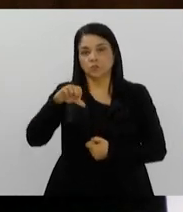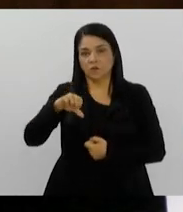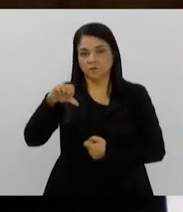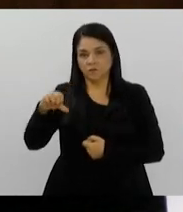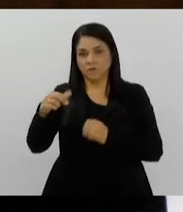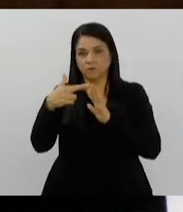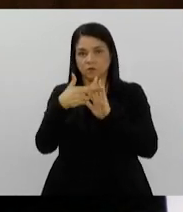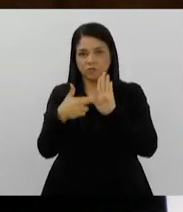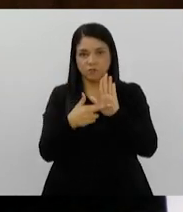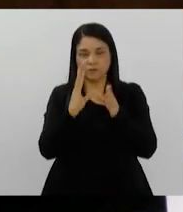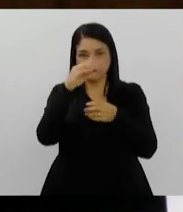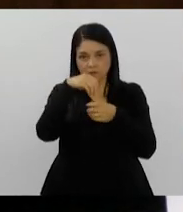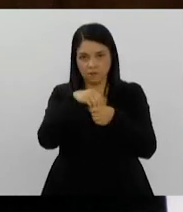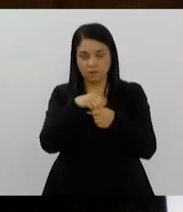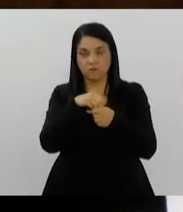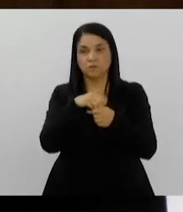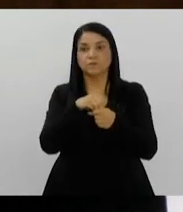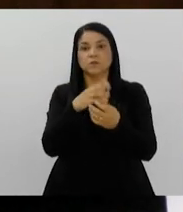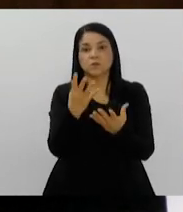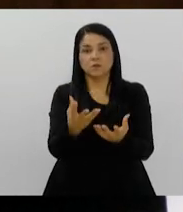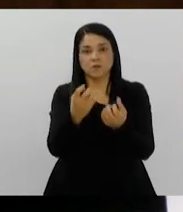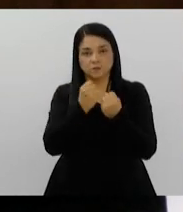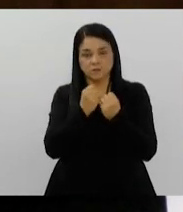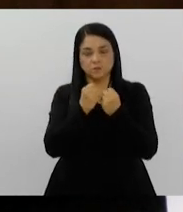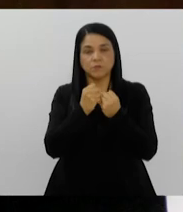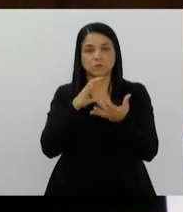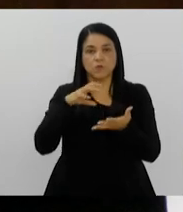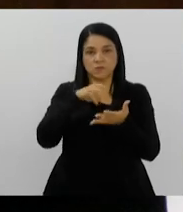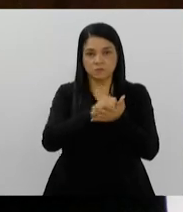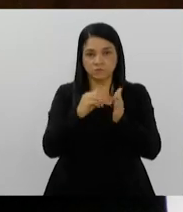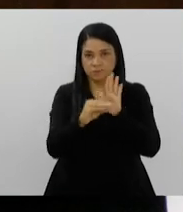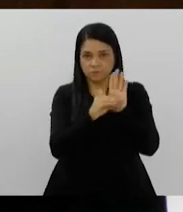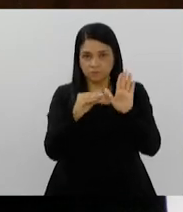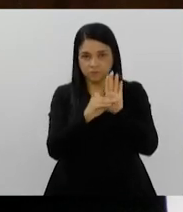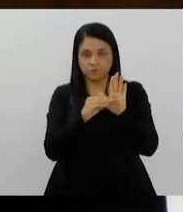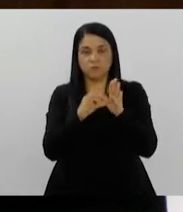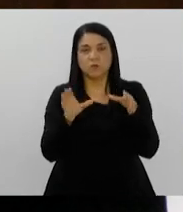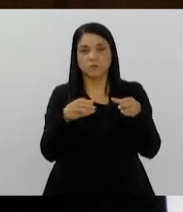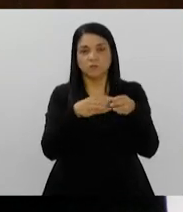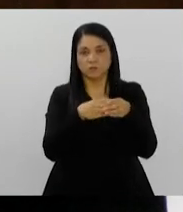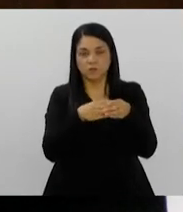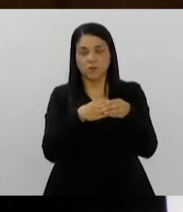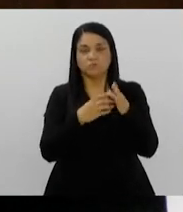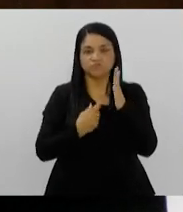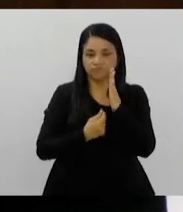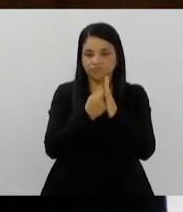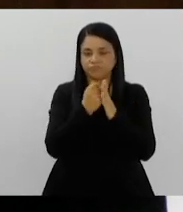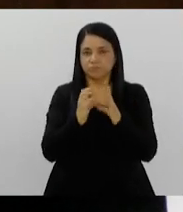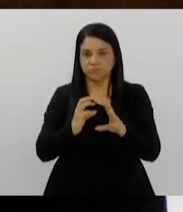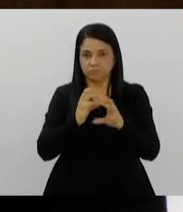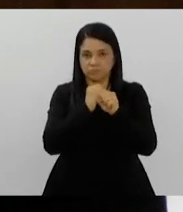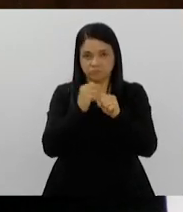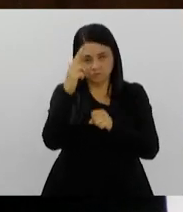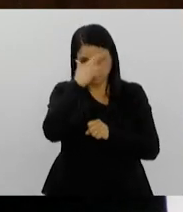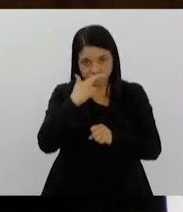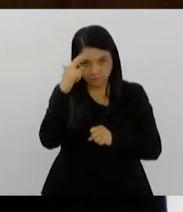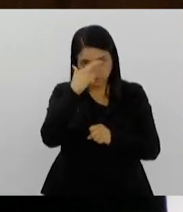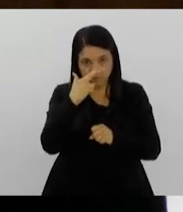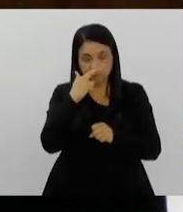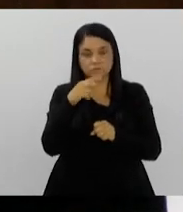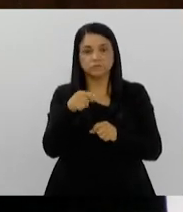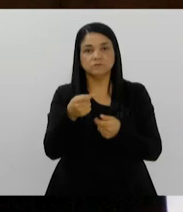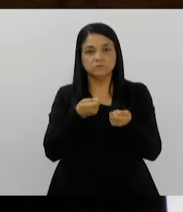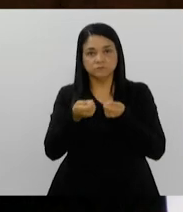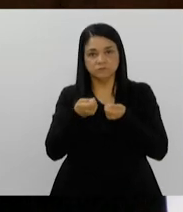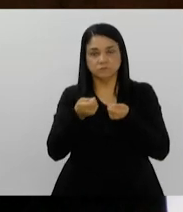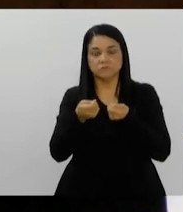O recebimento e o registro de emendas pela Comissão de Orçamentos, Finanças, Fiscalização Financeira e Controle